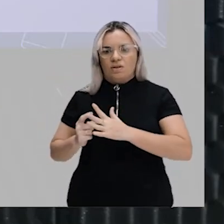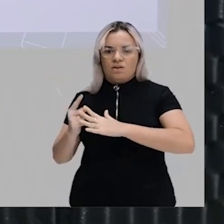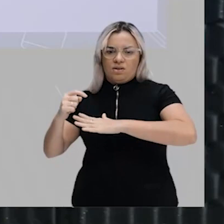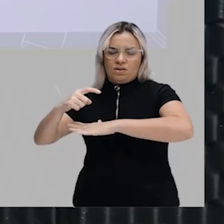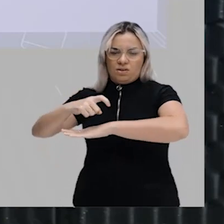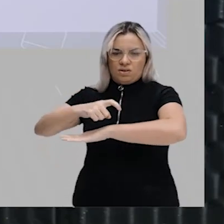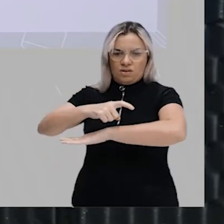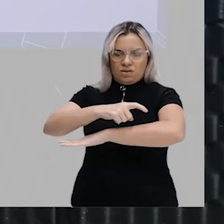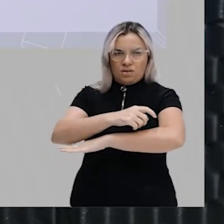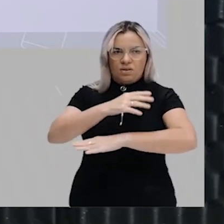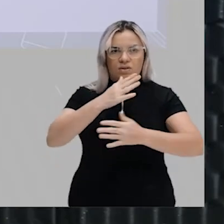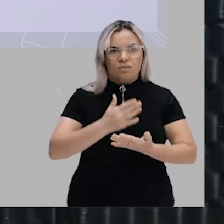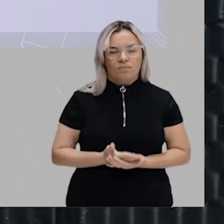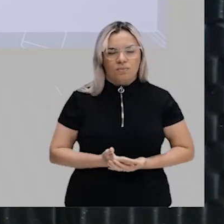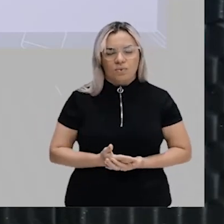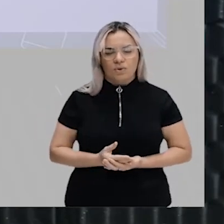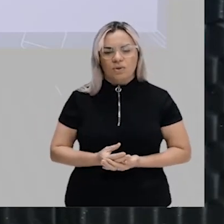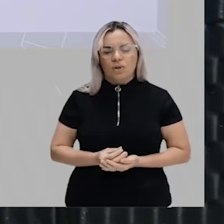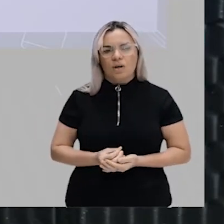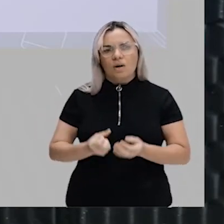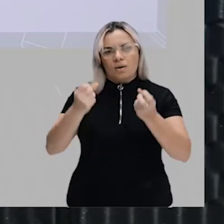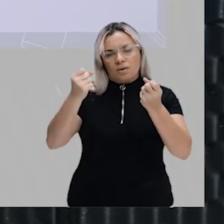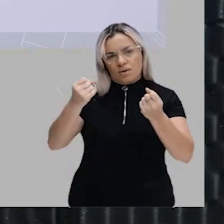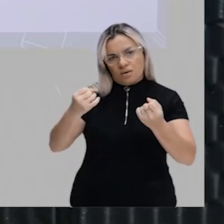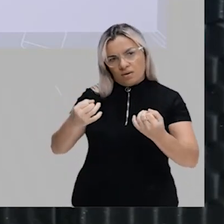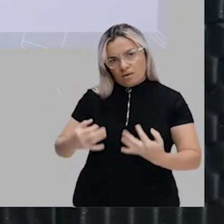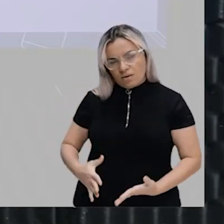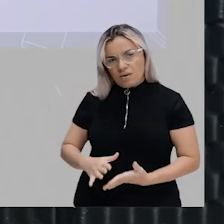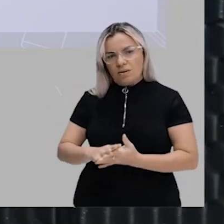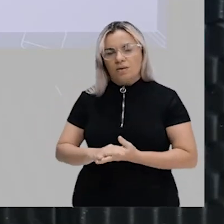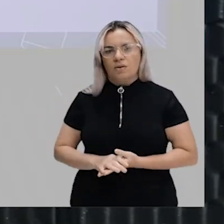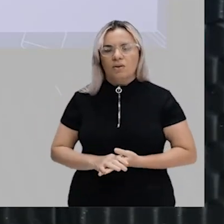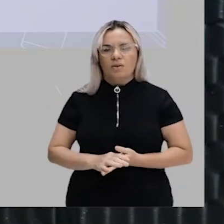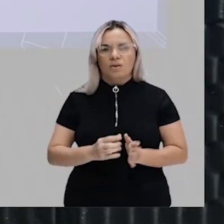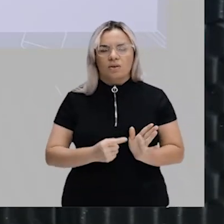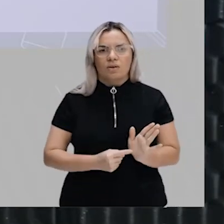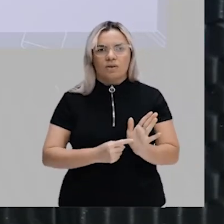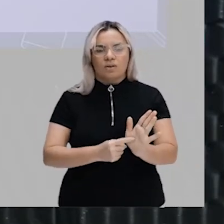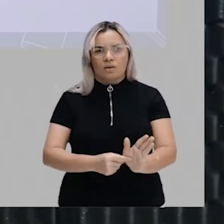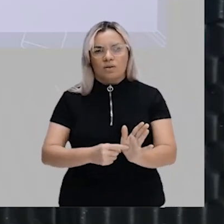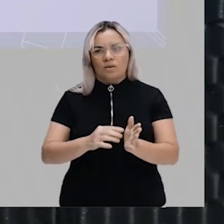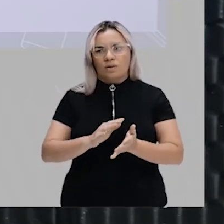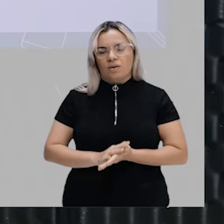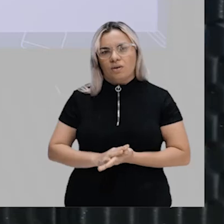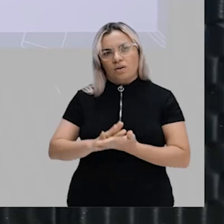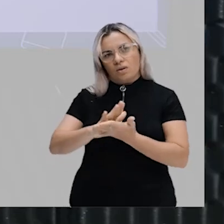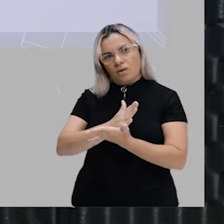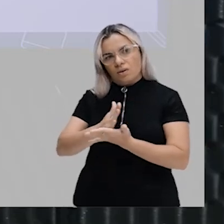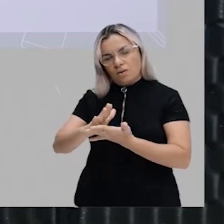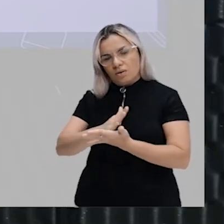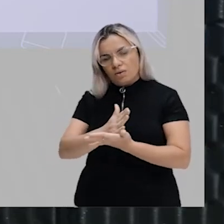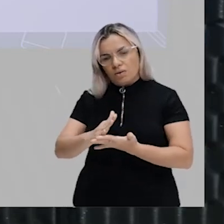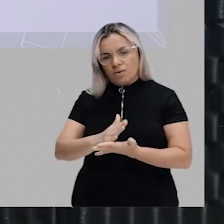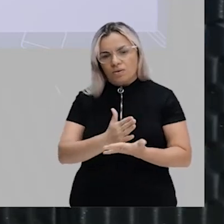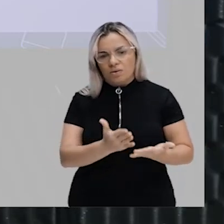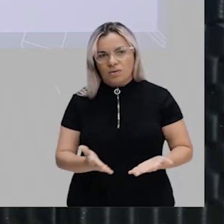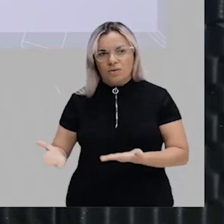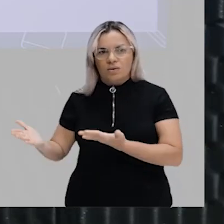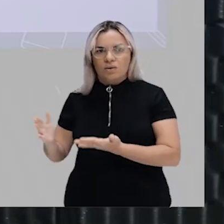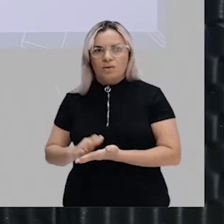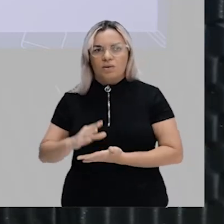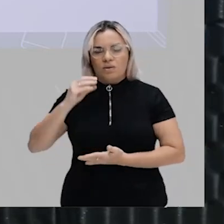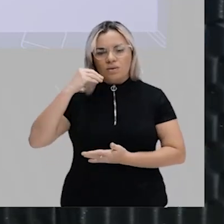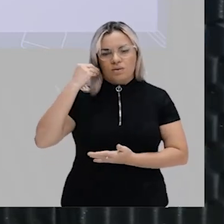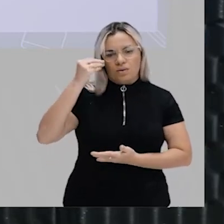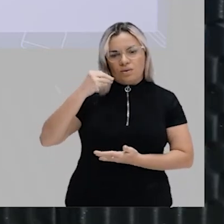Tá? Dentre eles, que eu mencionei aqui para vocês, eu posso citar, no caso aqui, do